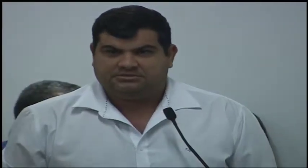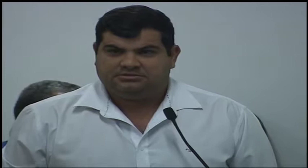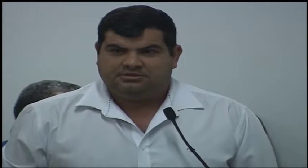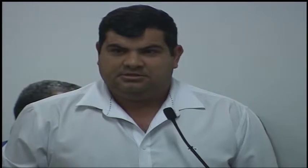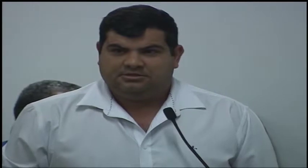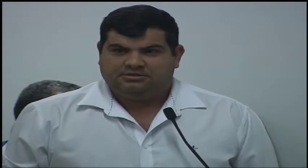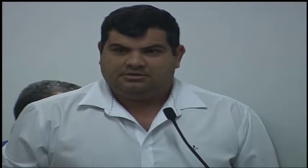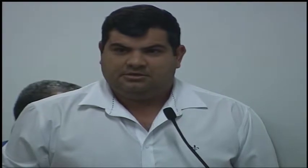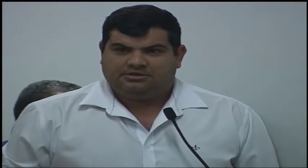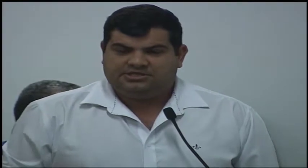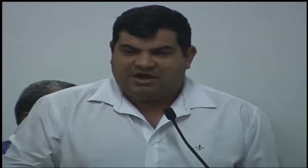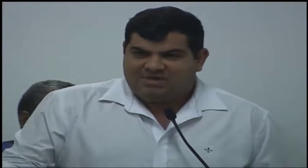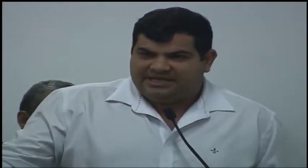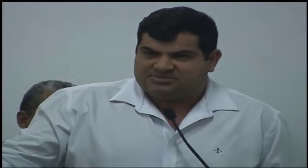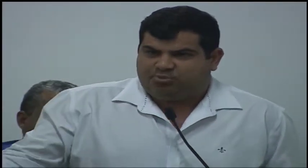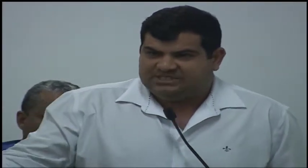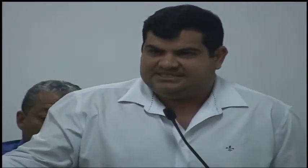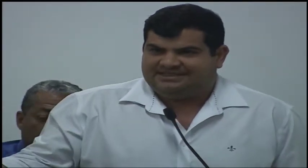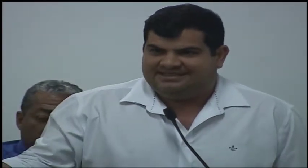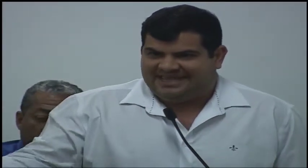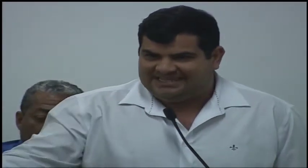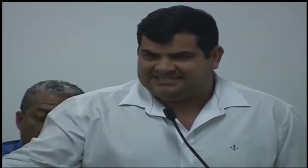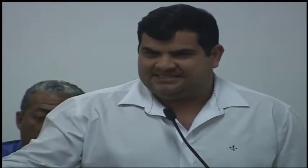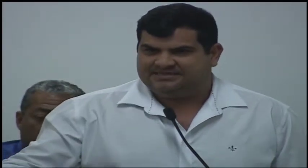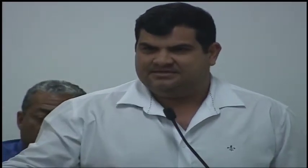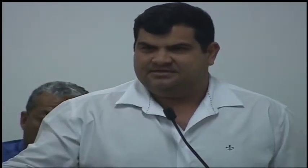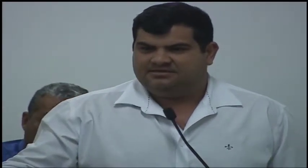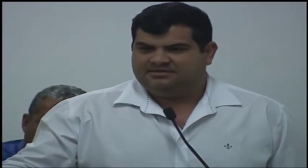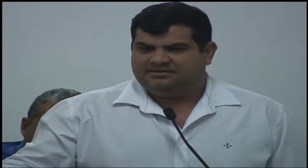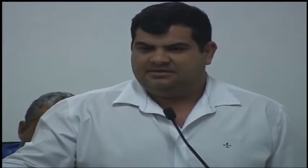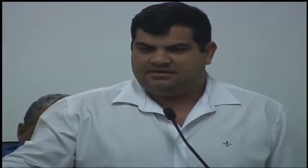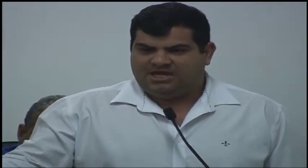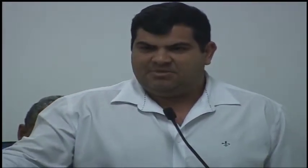servidores. E dar uma resposta dessa...